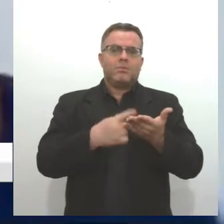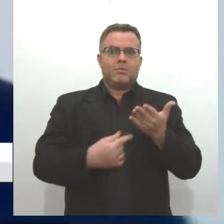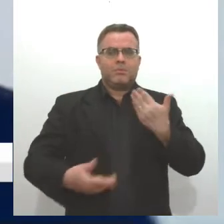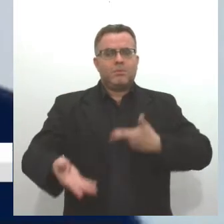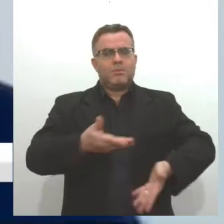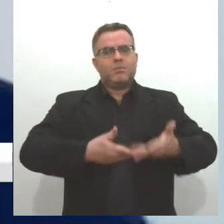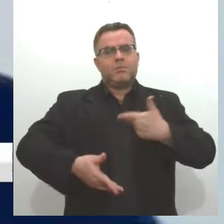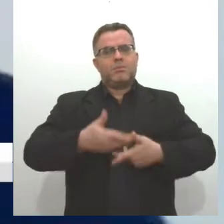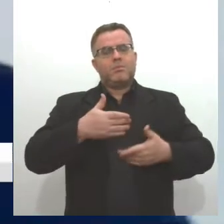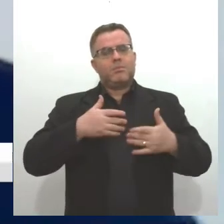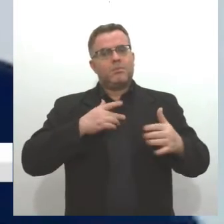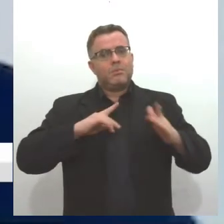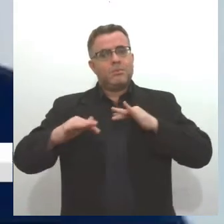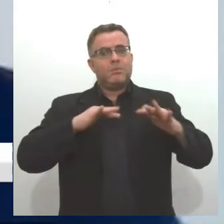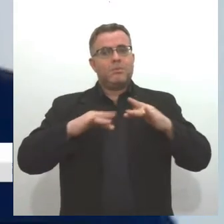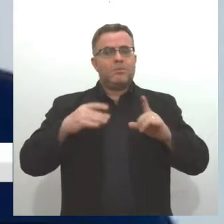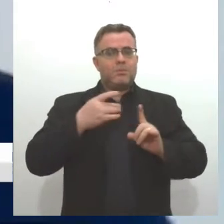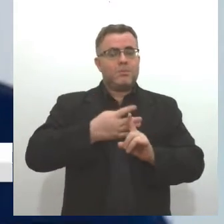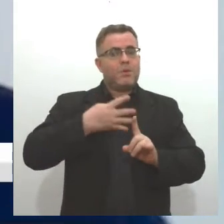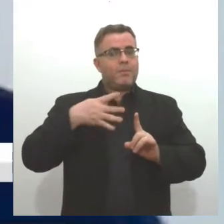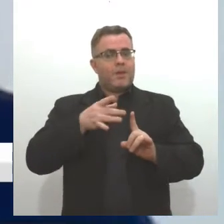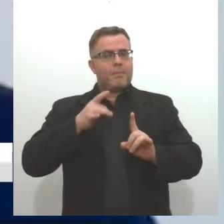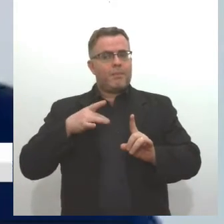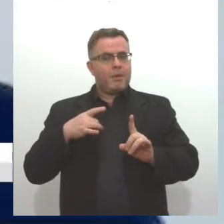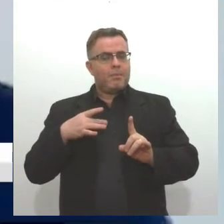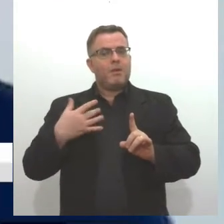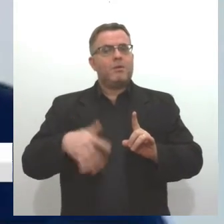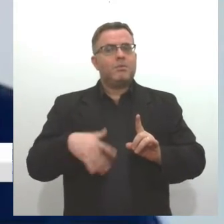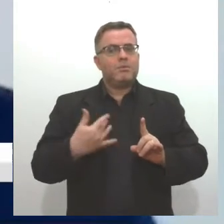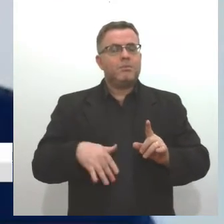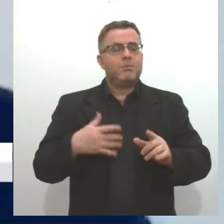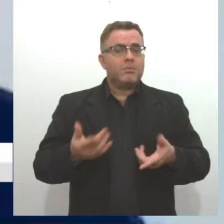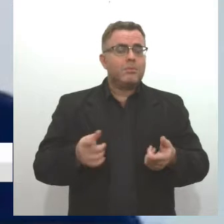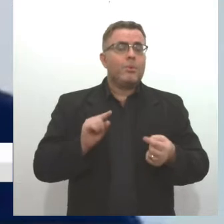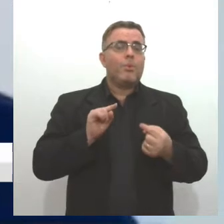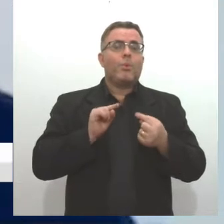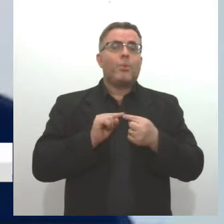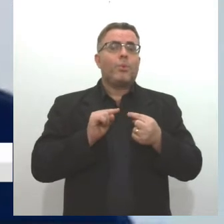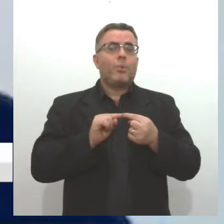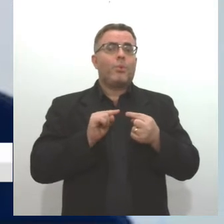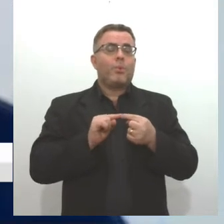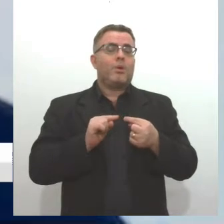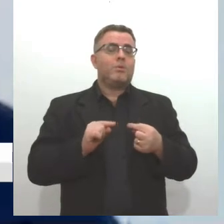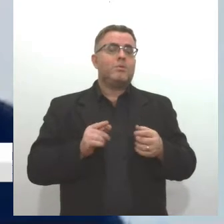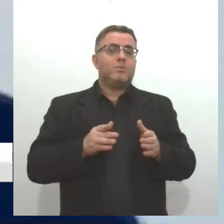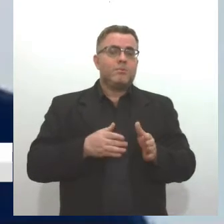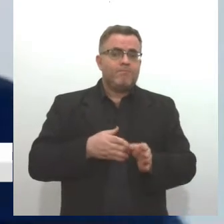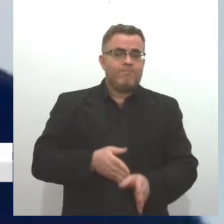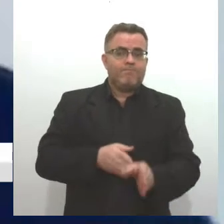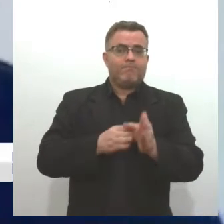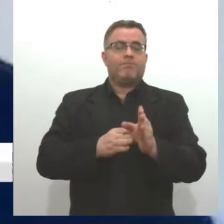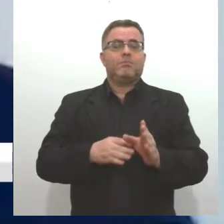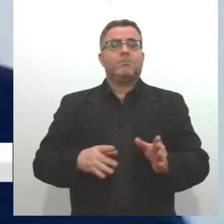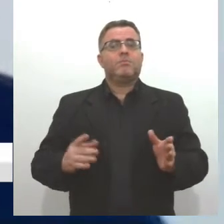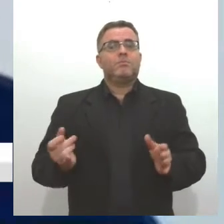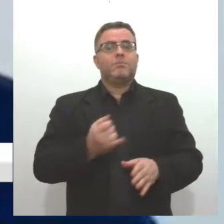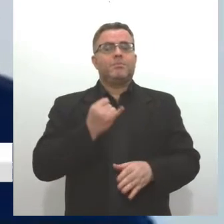dos movimentos com a gestão. Então, é um caminho de que a gente possa finalmente ser